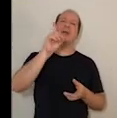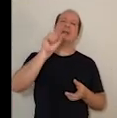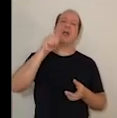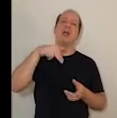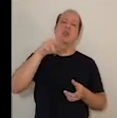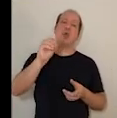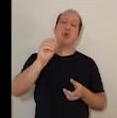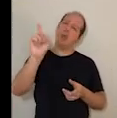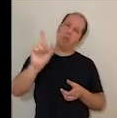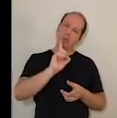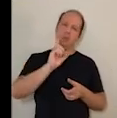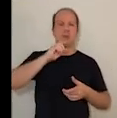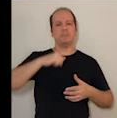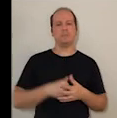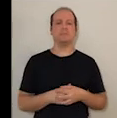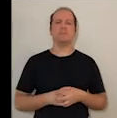Nano!